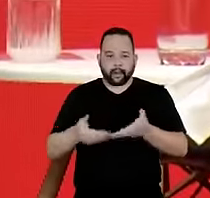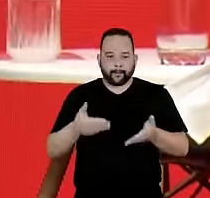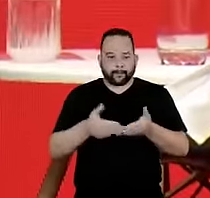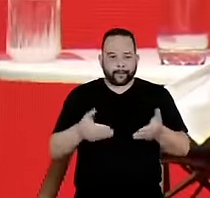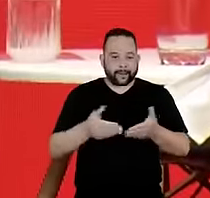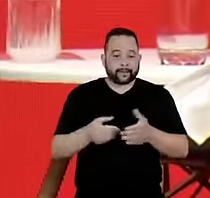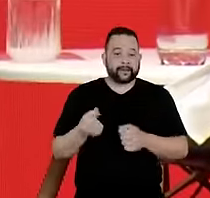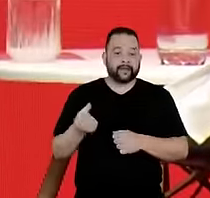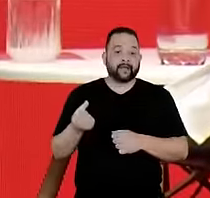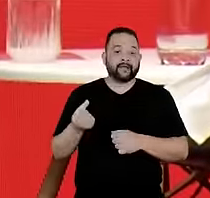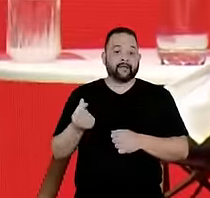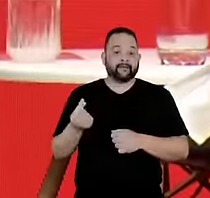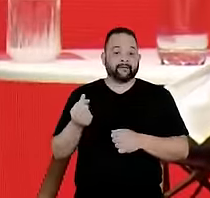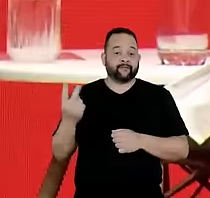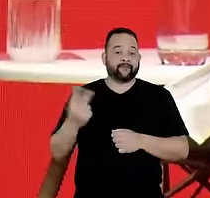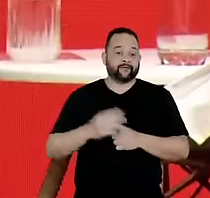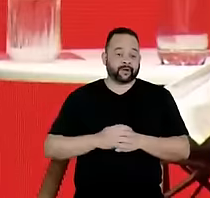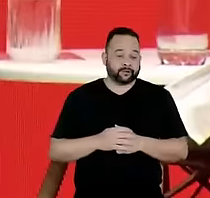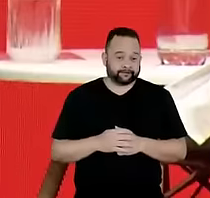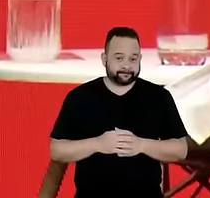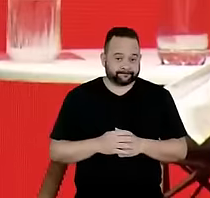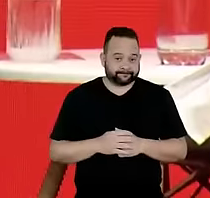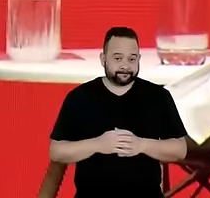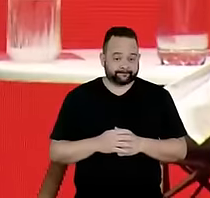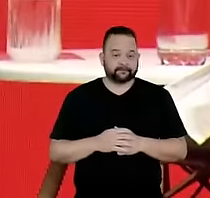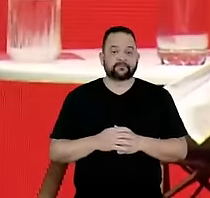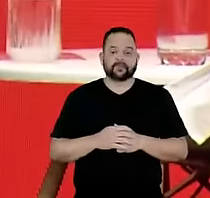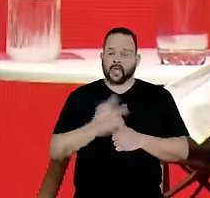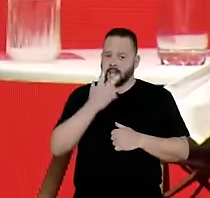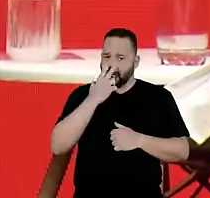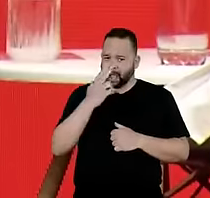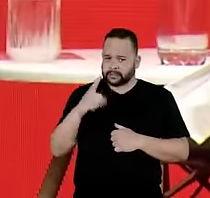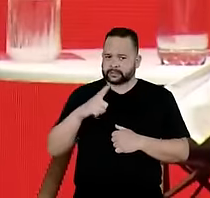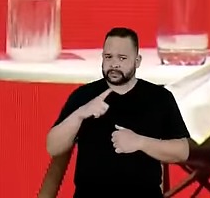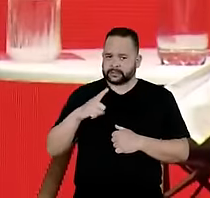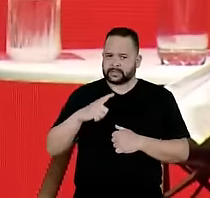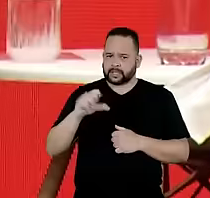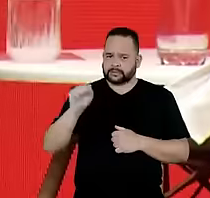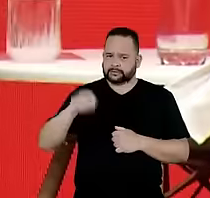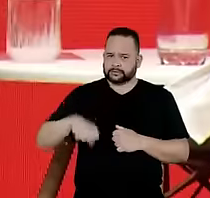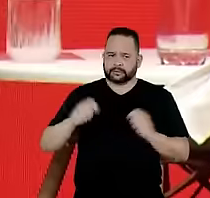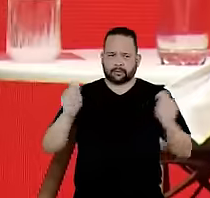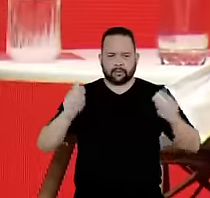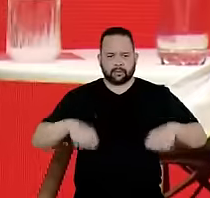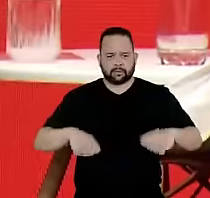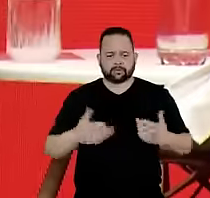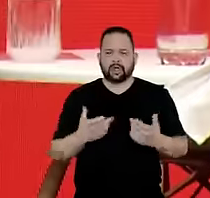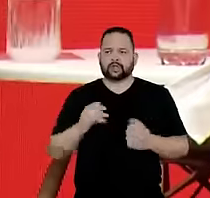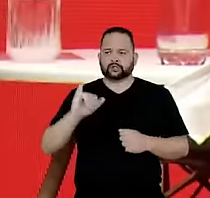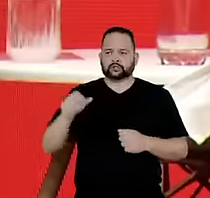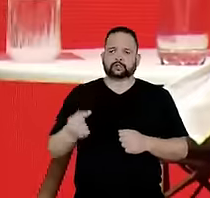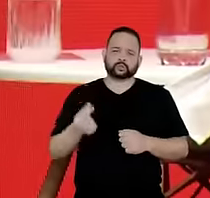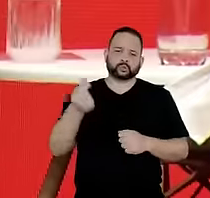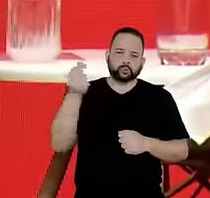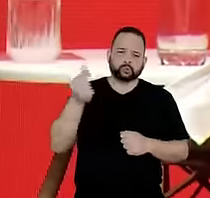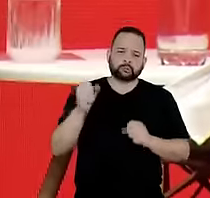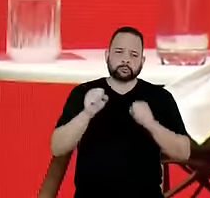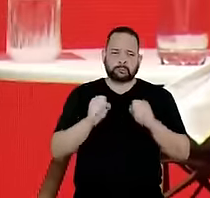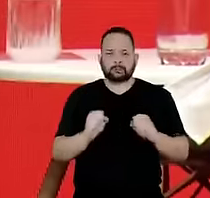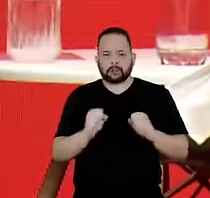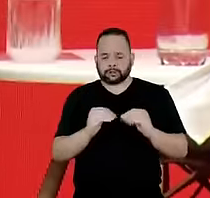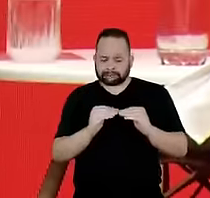também a outras moedas então a gente acha que tem um um cenário sim que o juro pode ir até um pouquinho abaixo de 10 eu acho que de